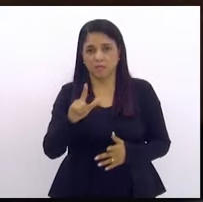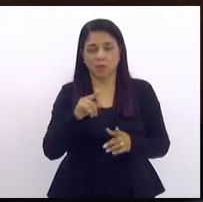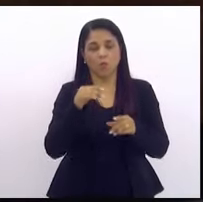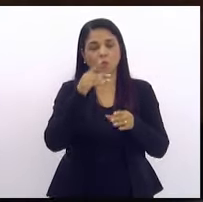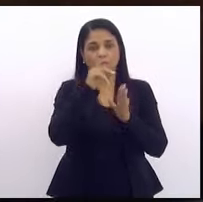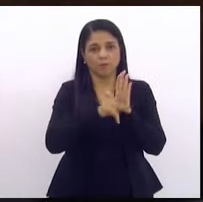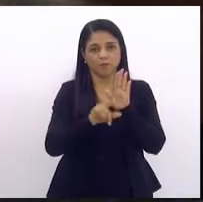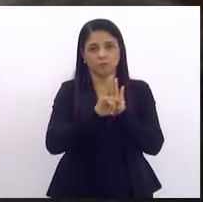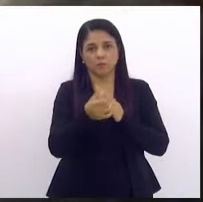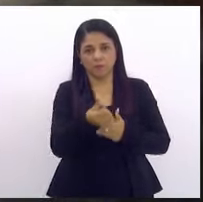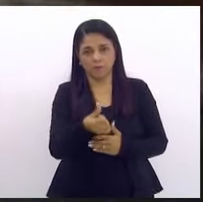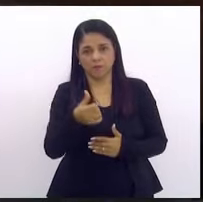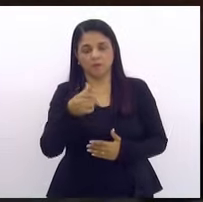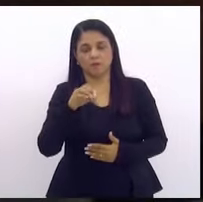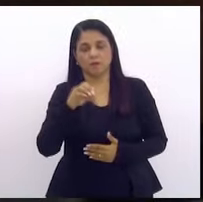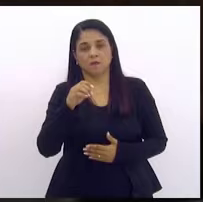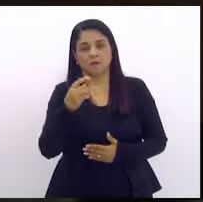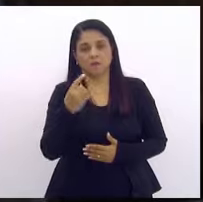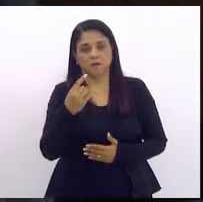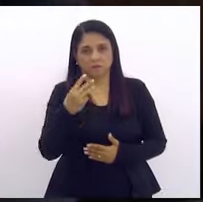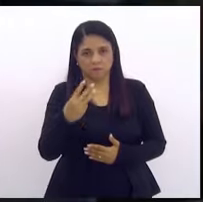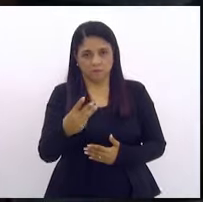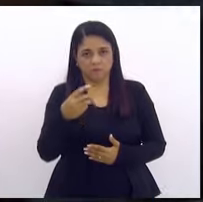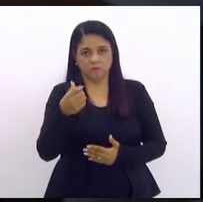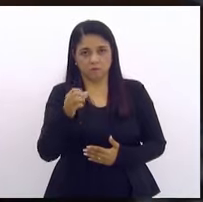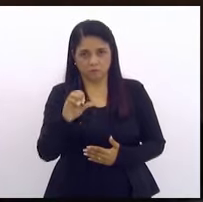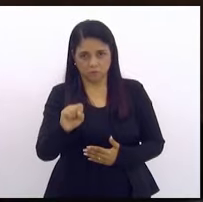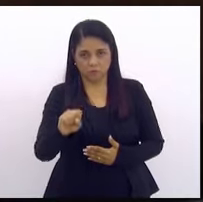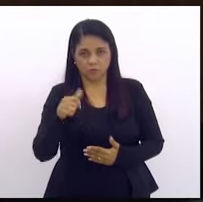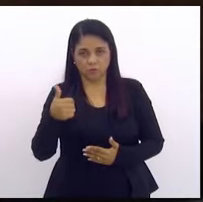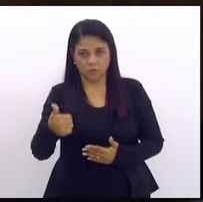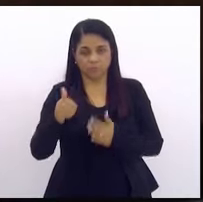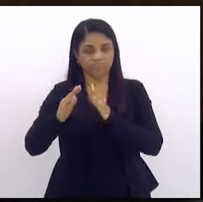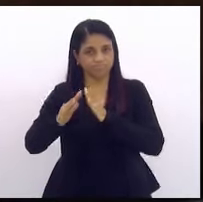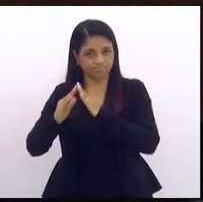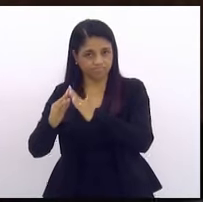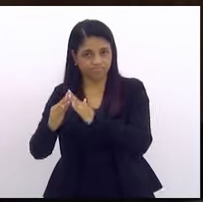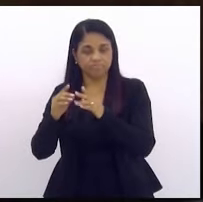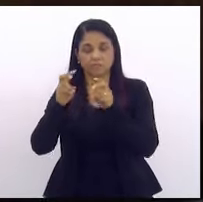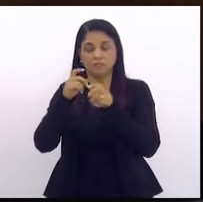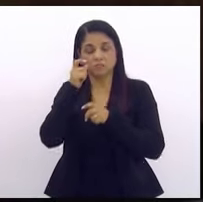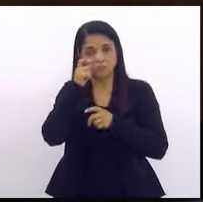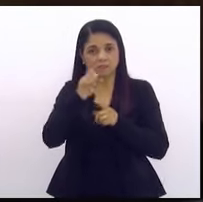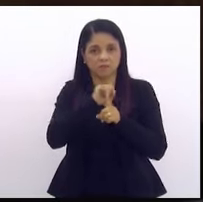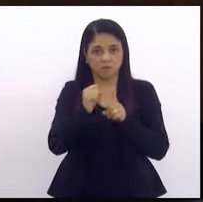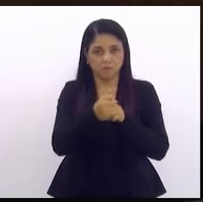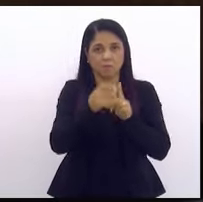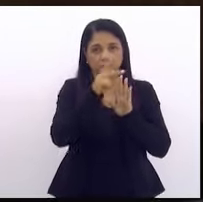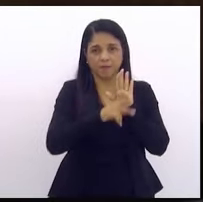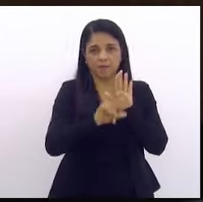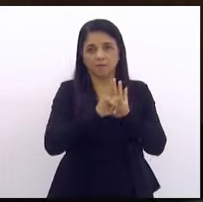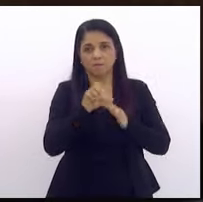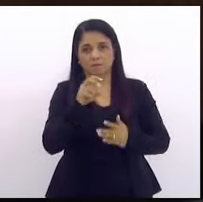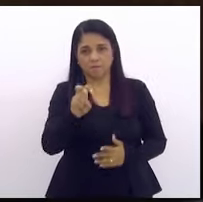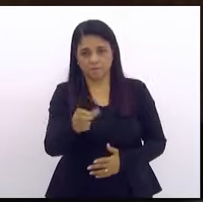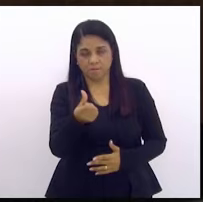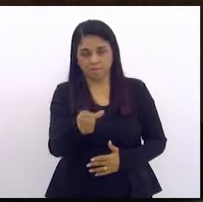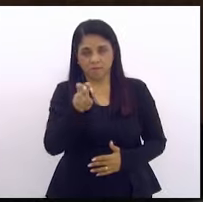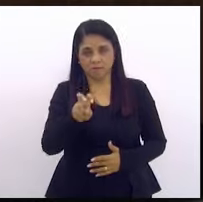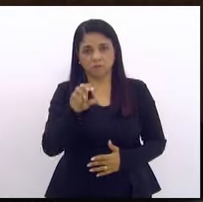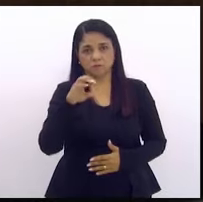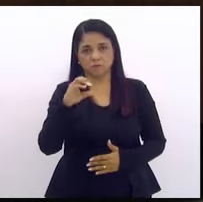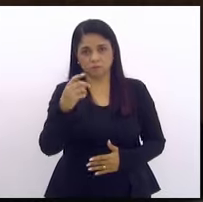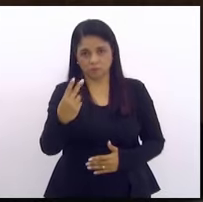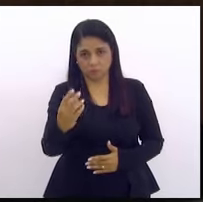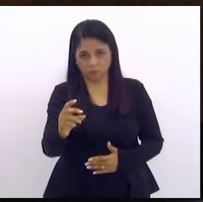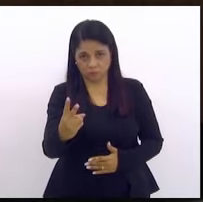projeto 3681, que fomenta projetos habitacionais de interesse social, PL 6520, que trata